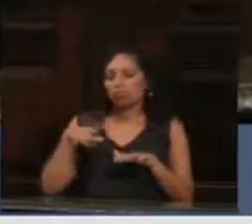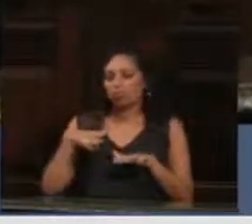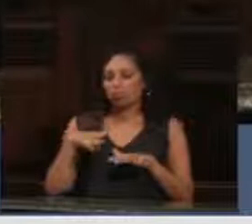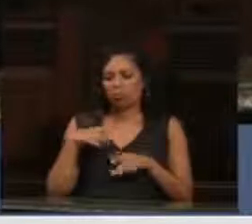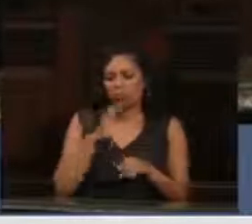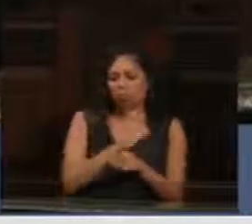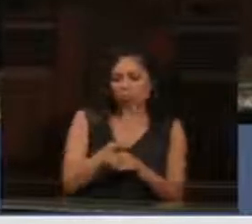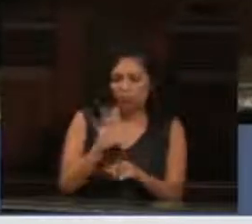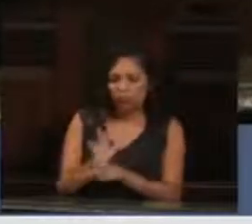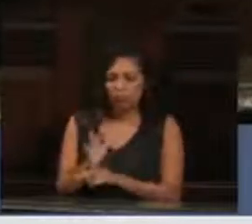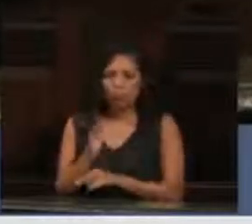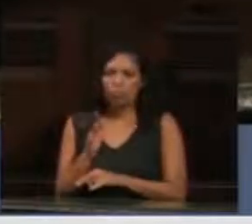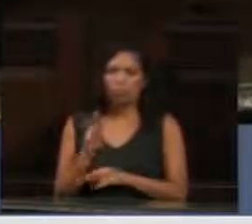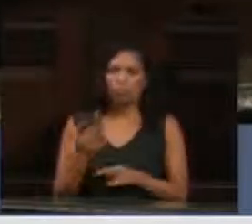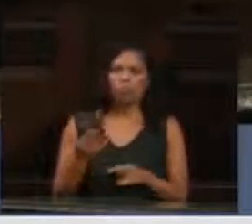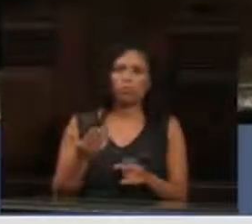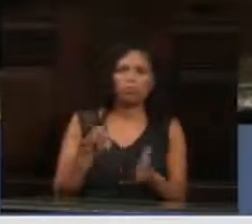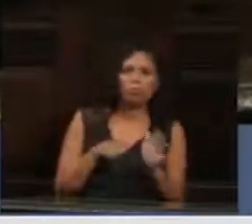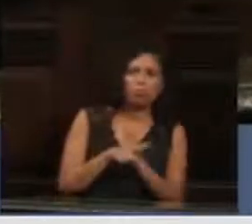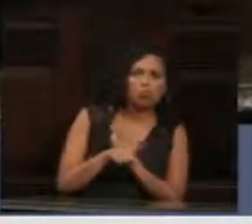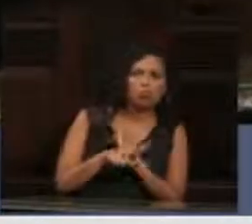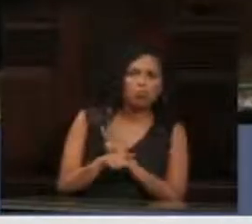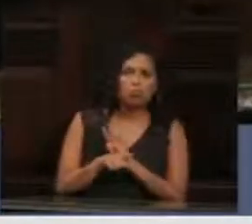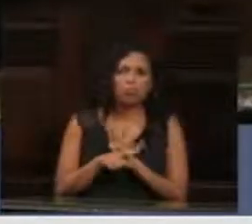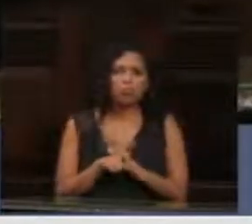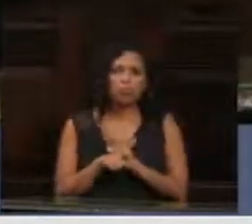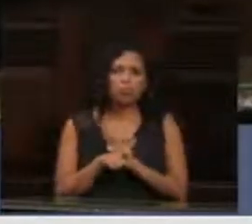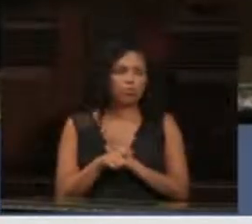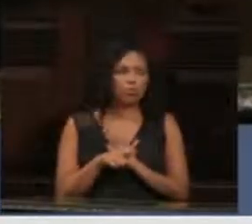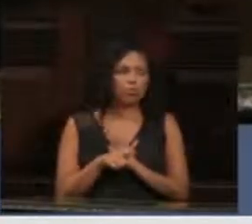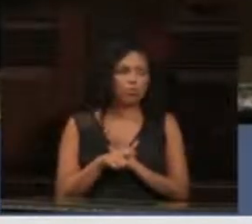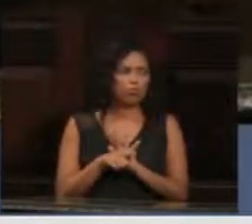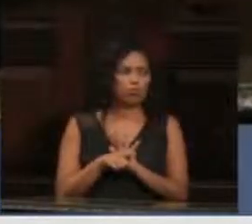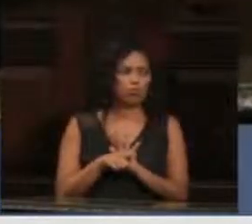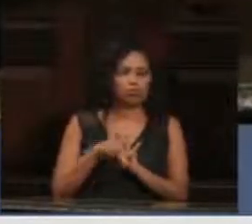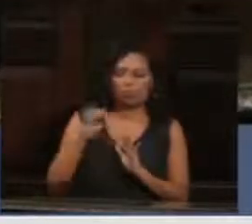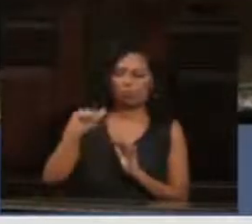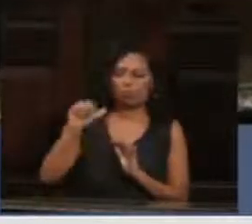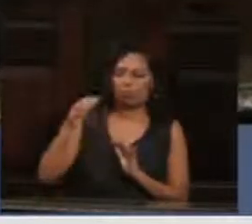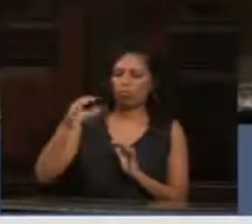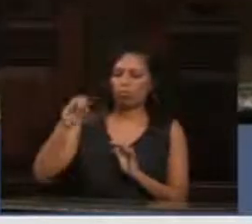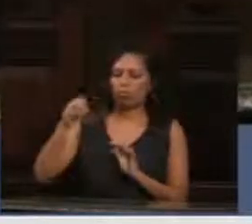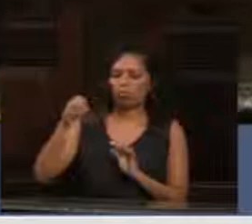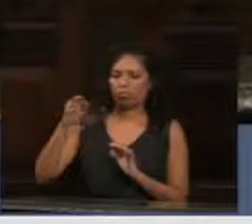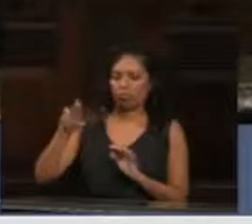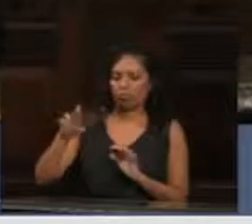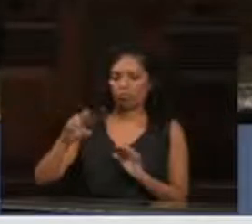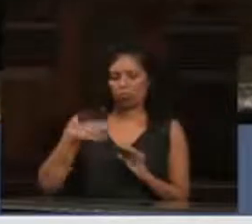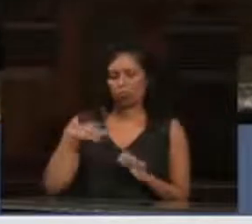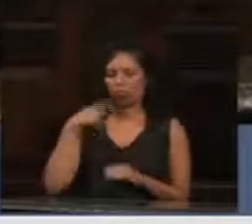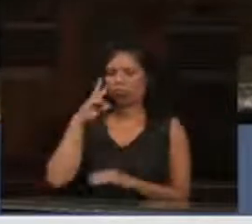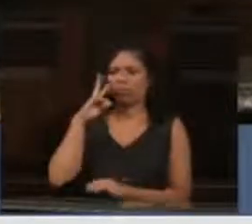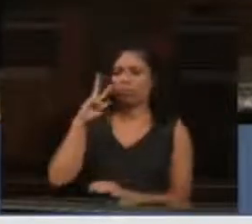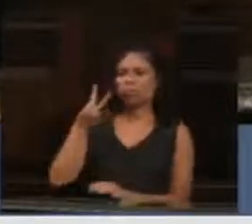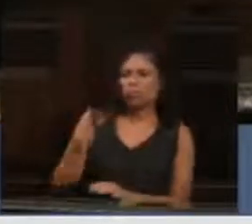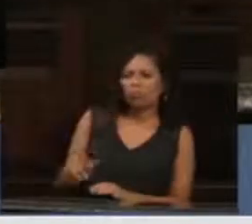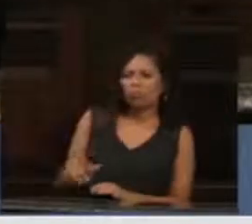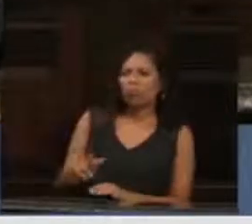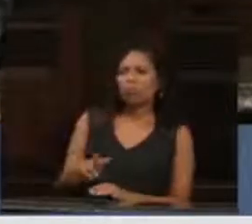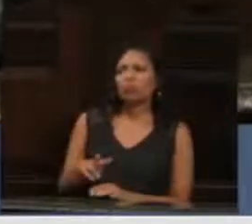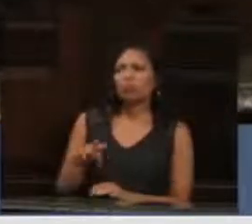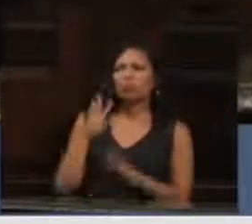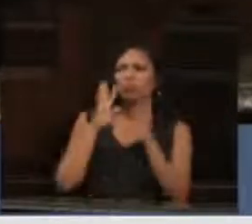de setores privados, com o controle majoritário do Estado. Enfim, então, ou